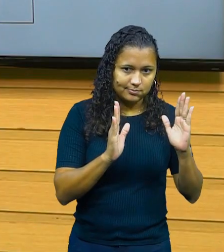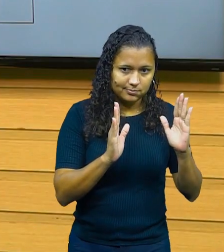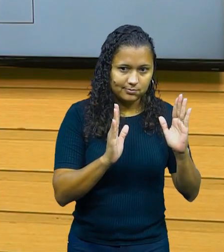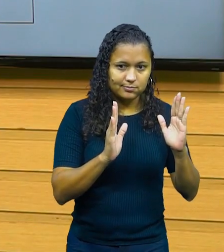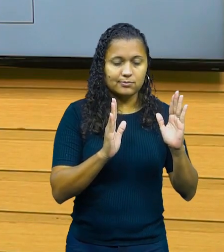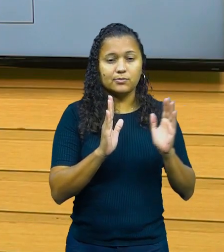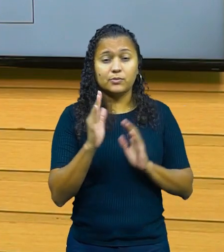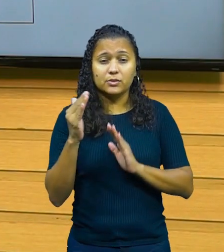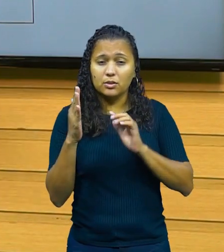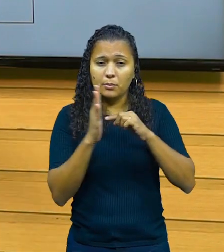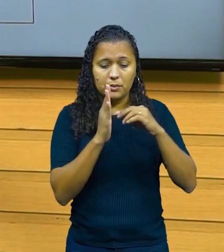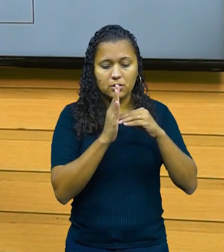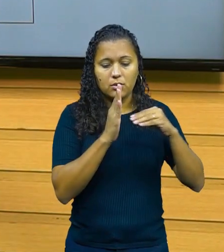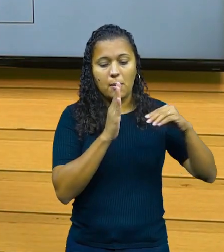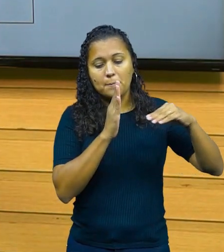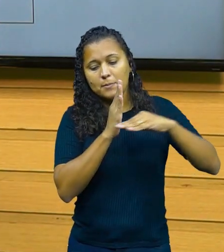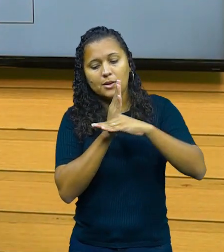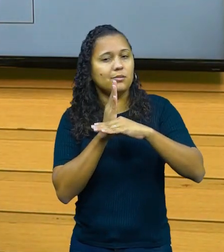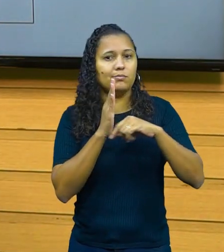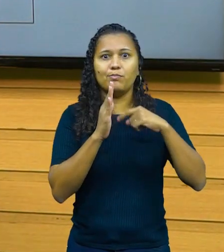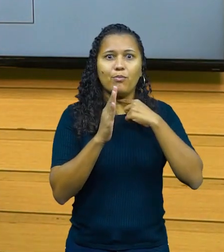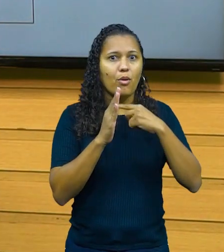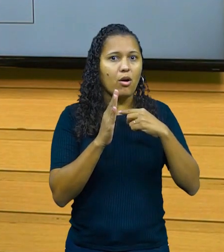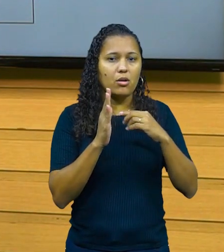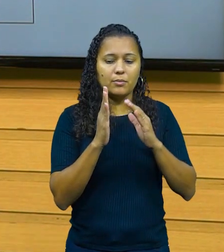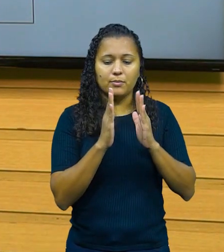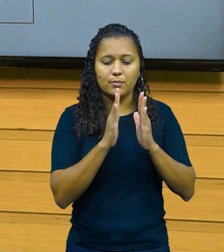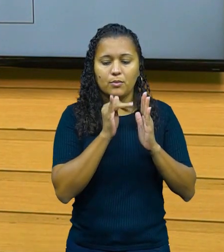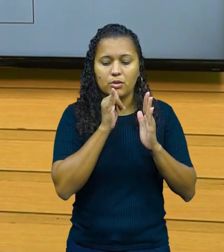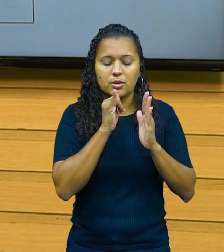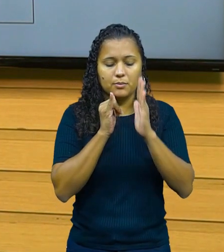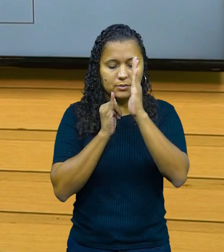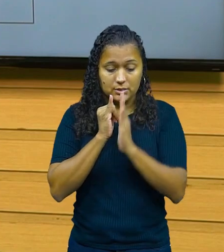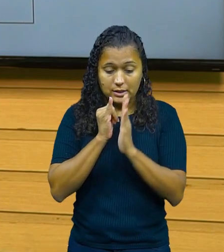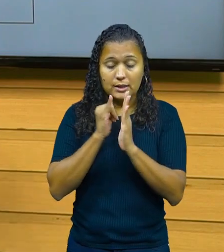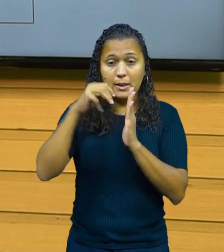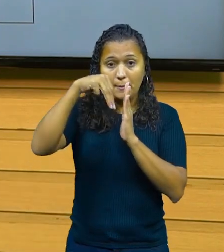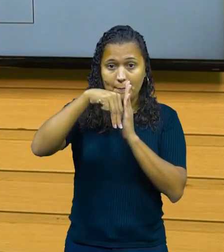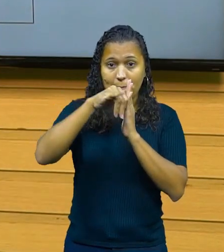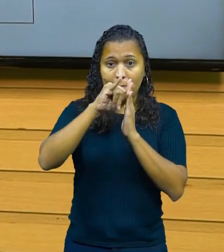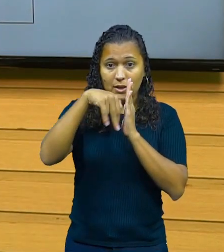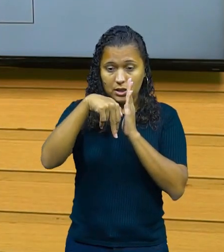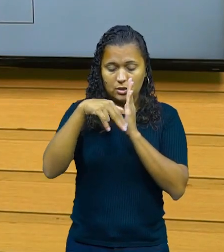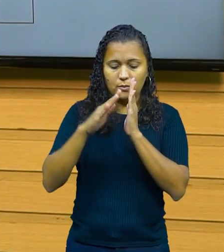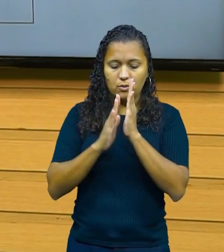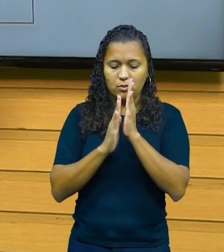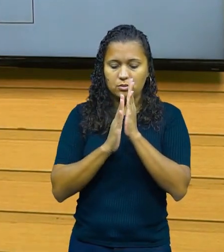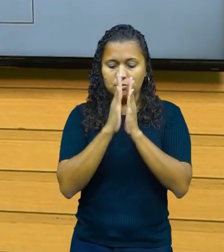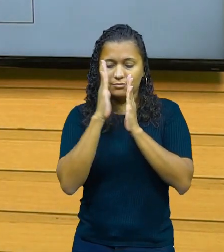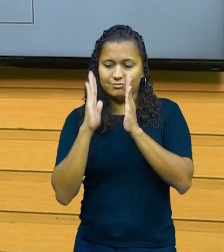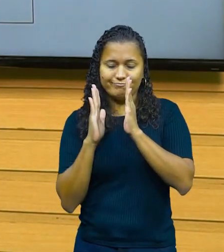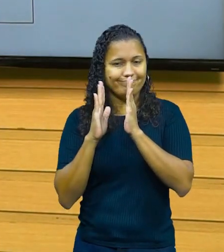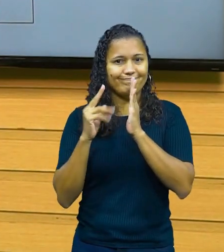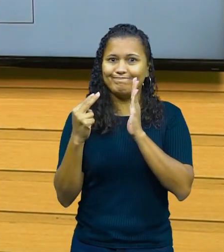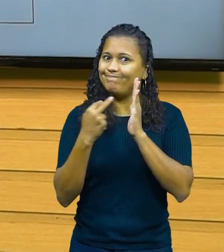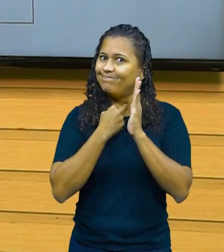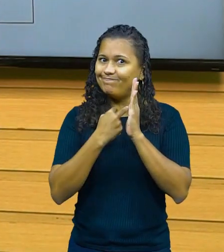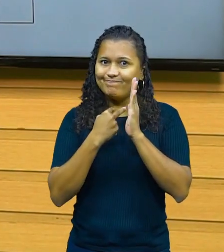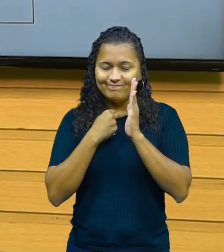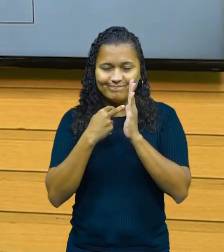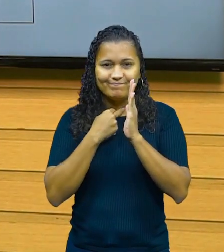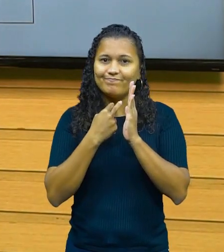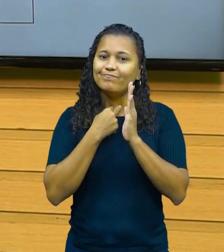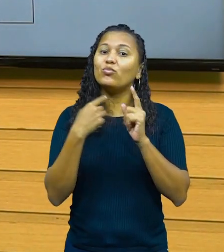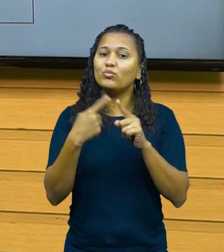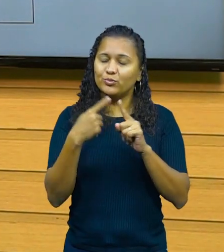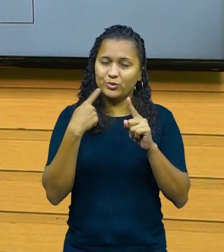do mínimo, ela não pode ser menor do que isso, senão ela vai comprometer o funcionamento. E nem maior, que senão também ela pode, da